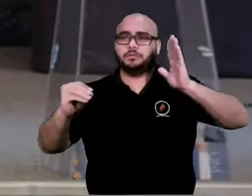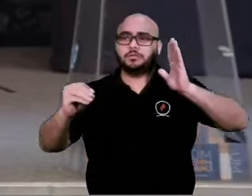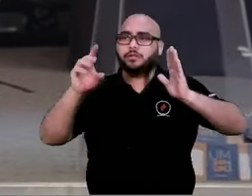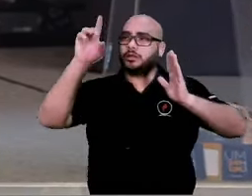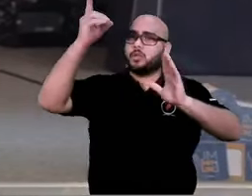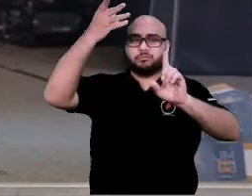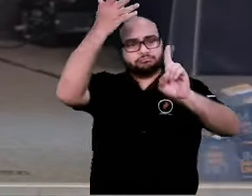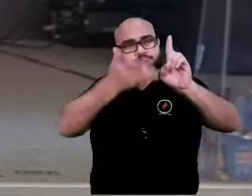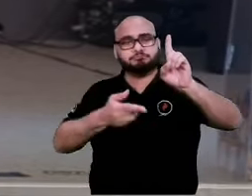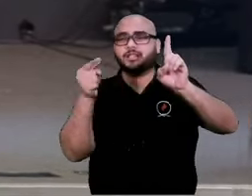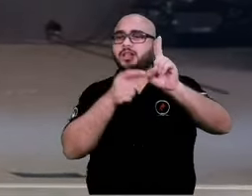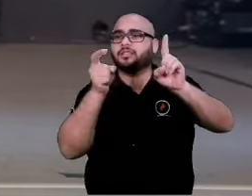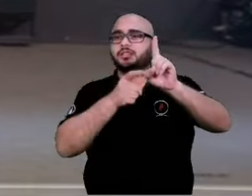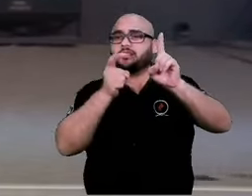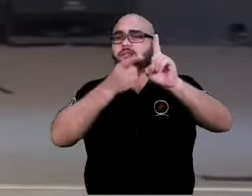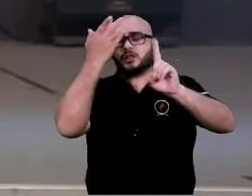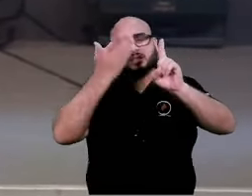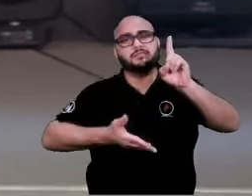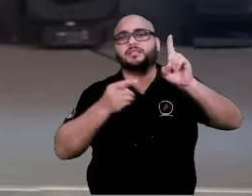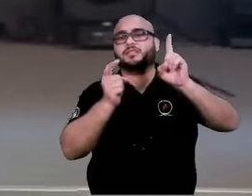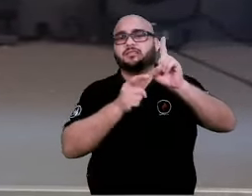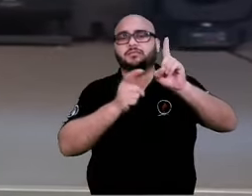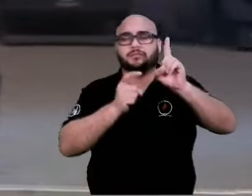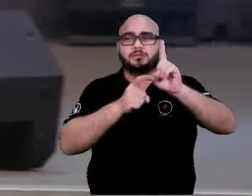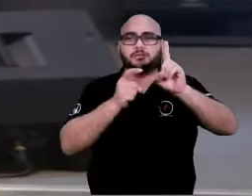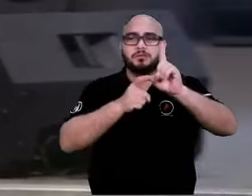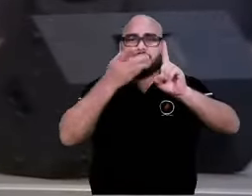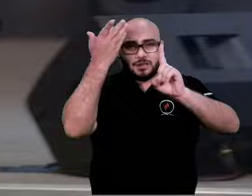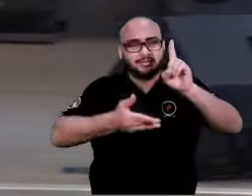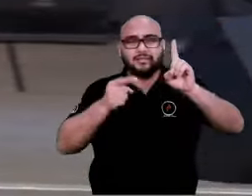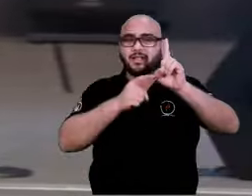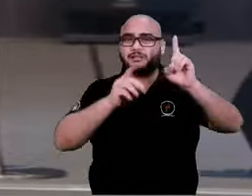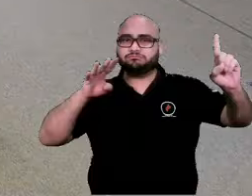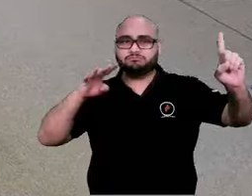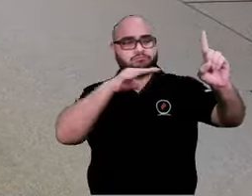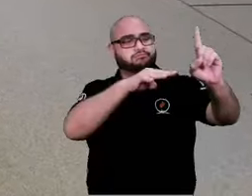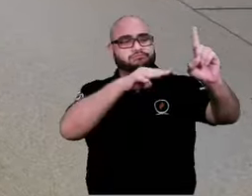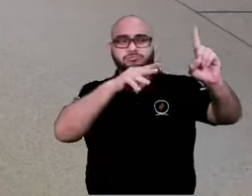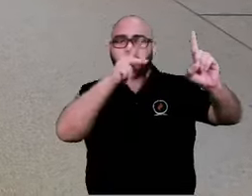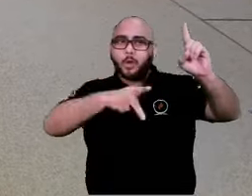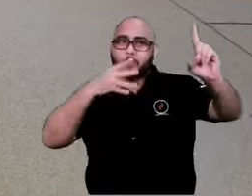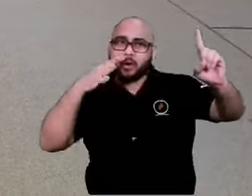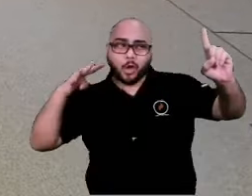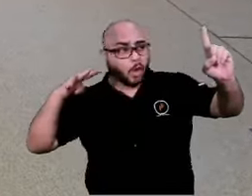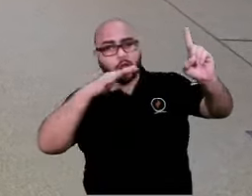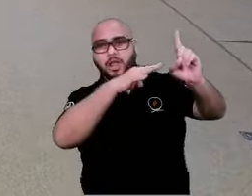Ele, Ele, Ele é